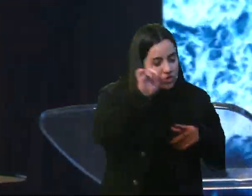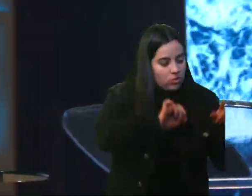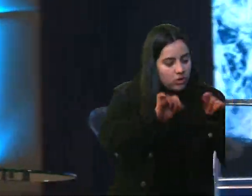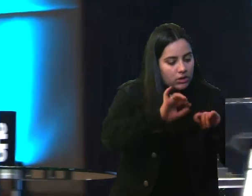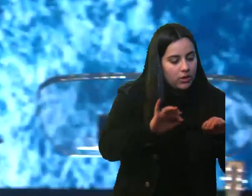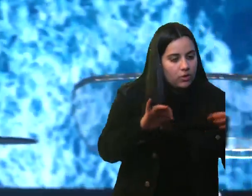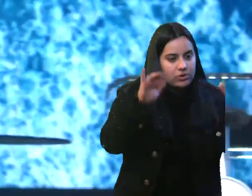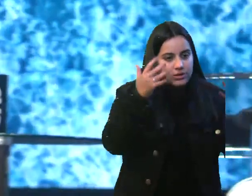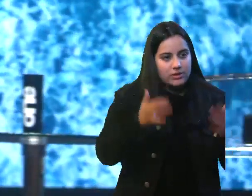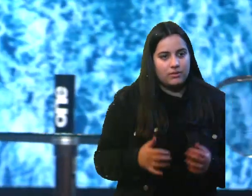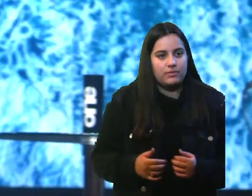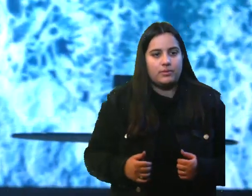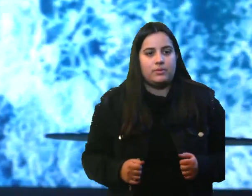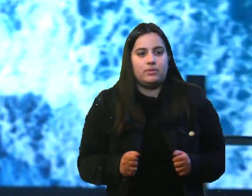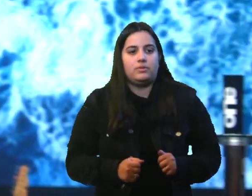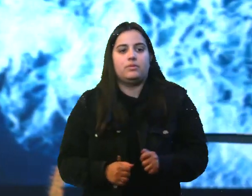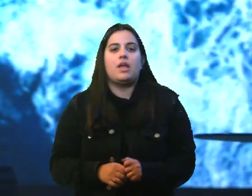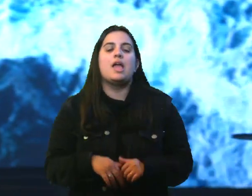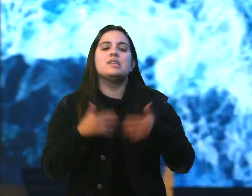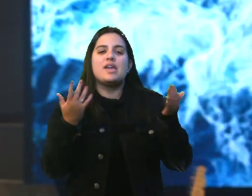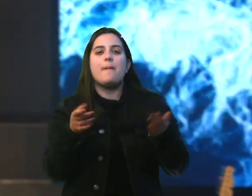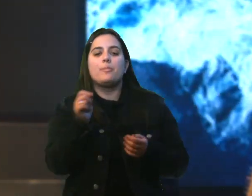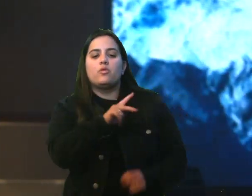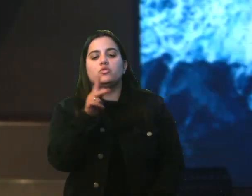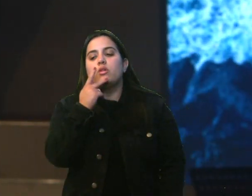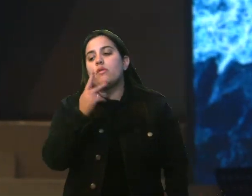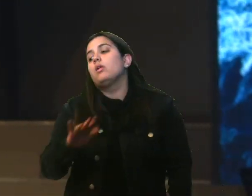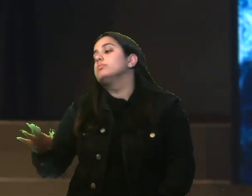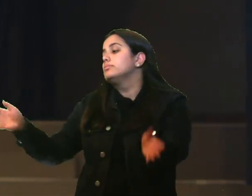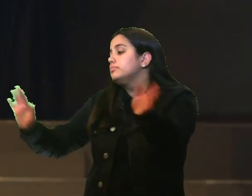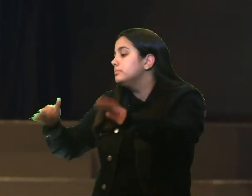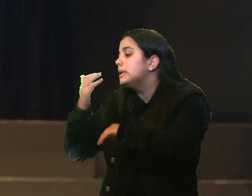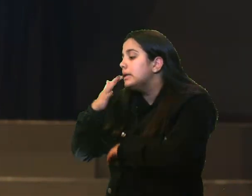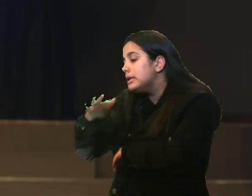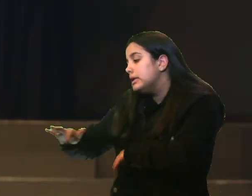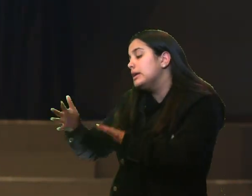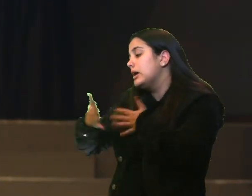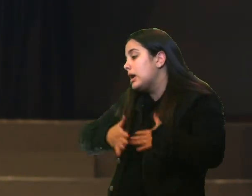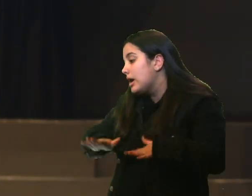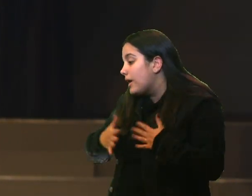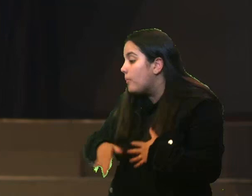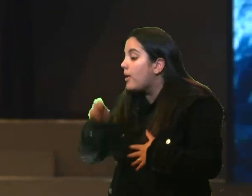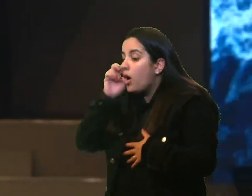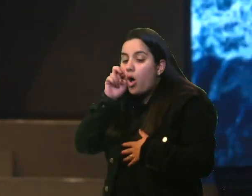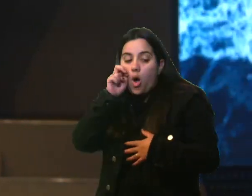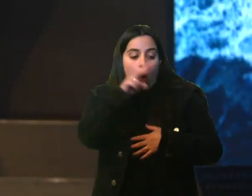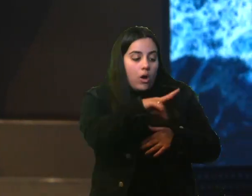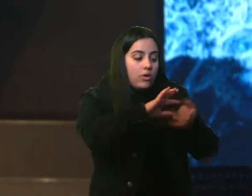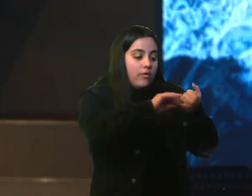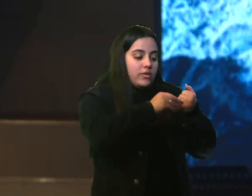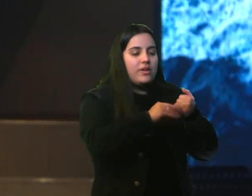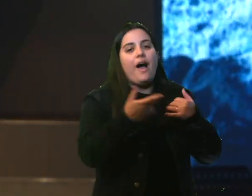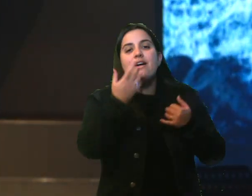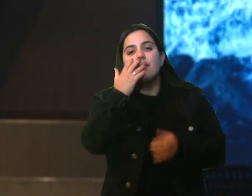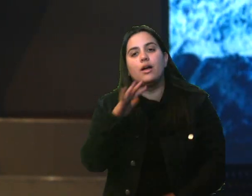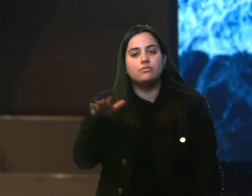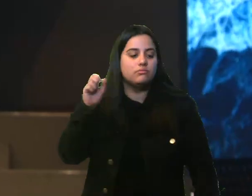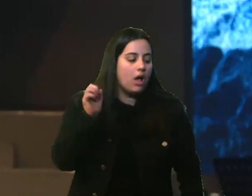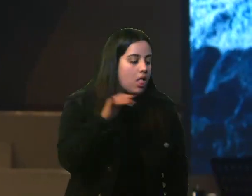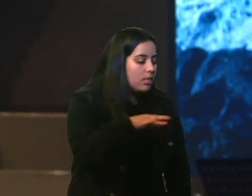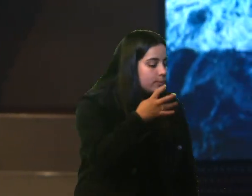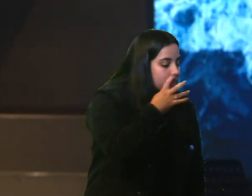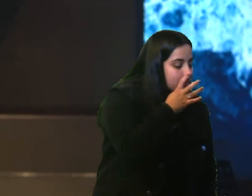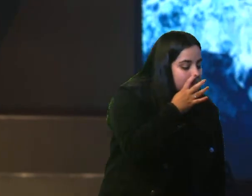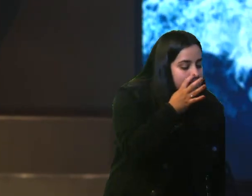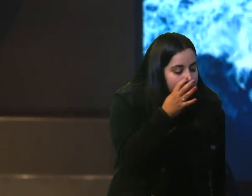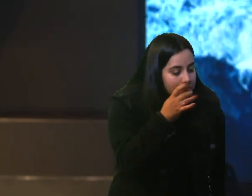acontecendo. E a tia Shirley fala: calma, gente. Olhem lá os seus feijãozinhos. Aí todo mundo vai olhar os feijãozinhos ali.